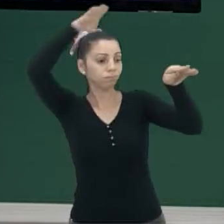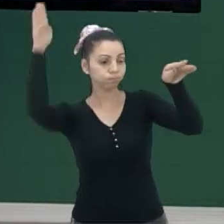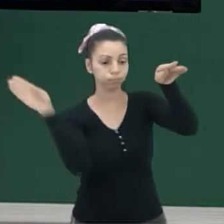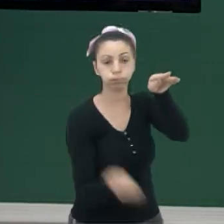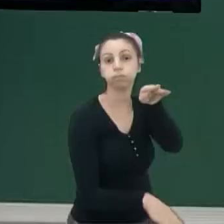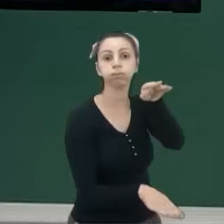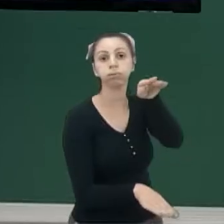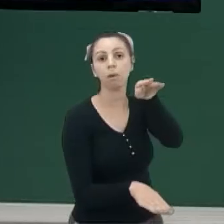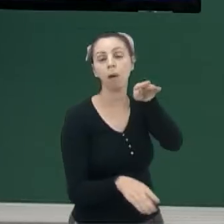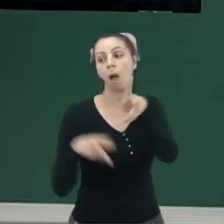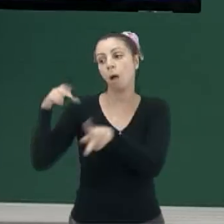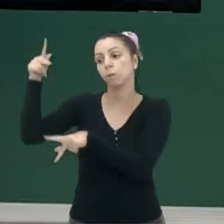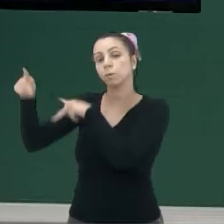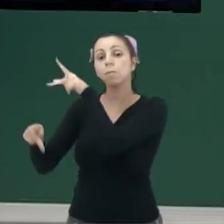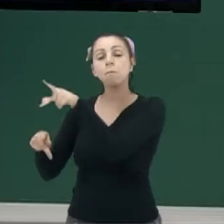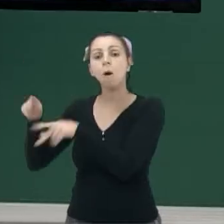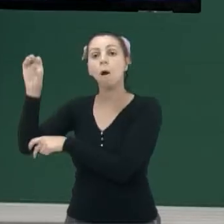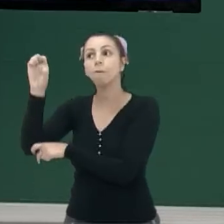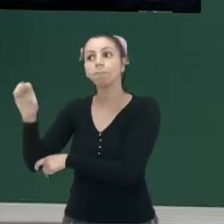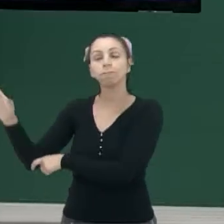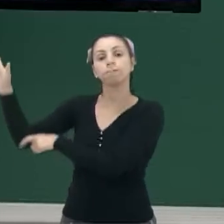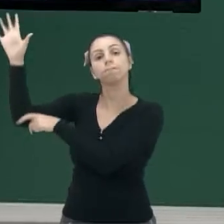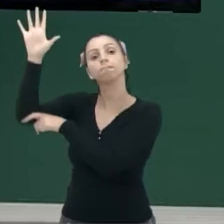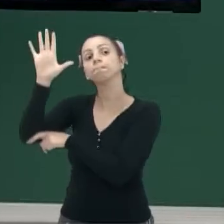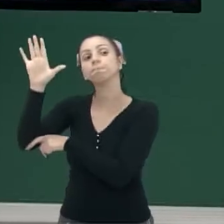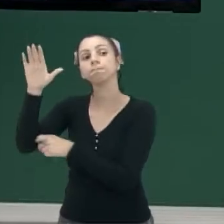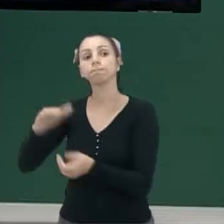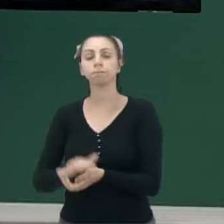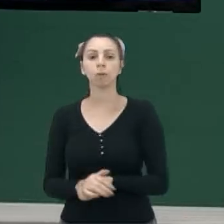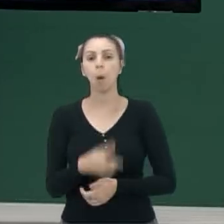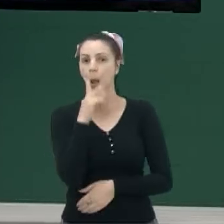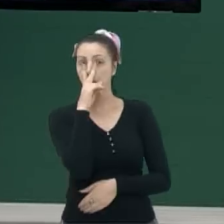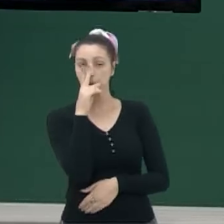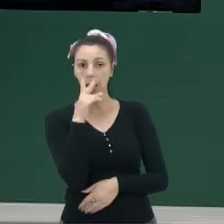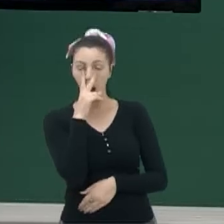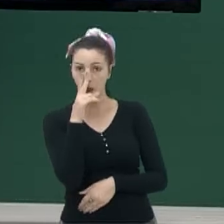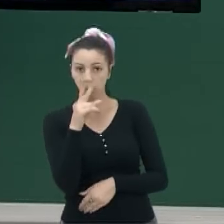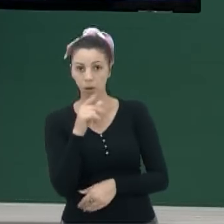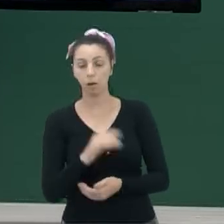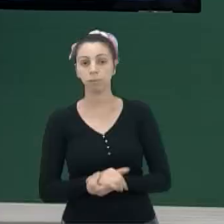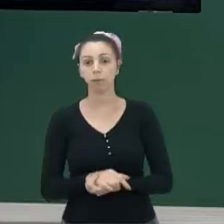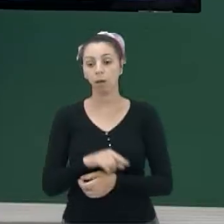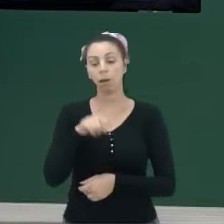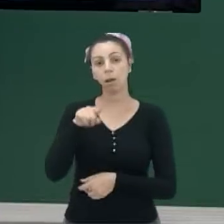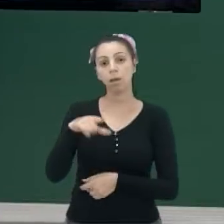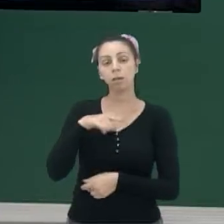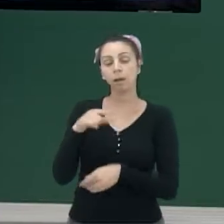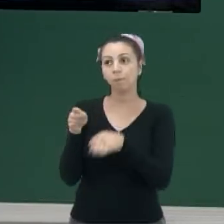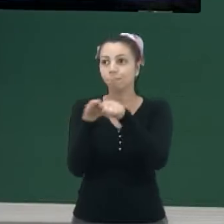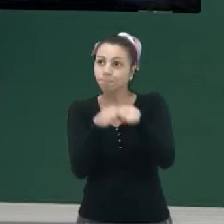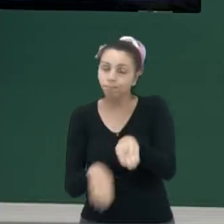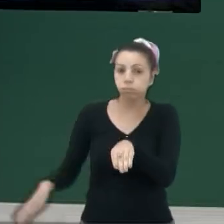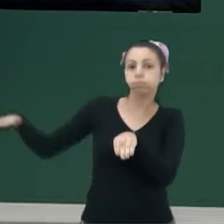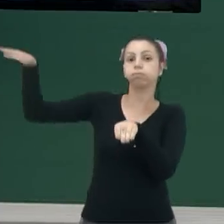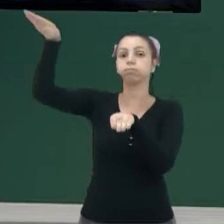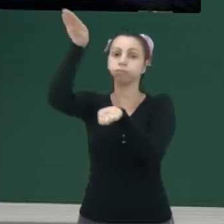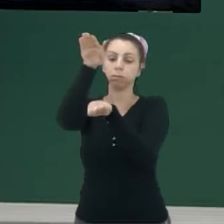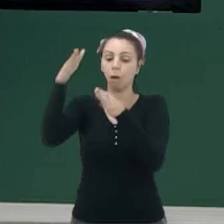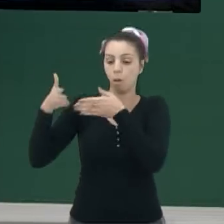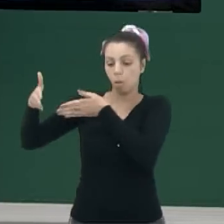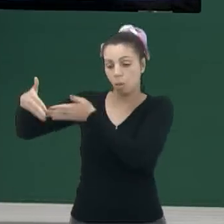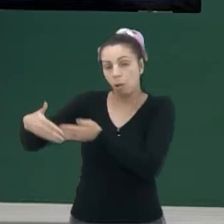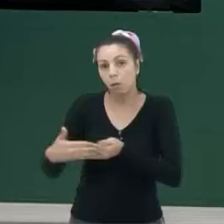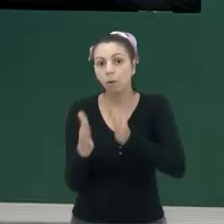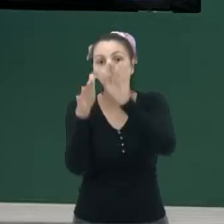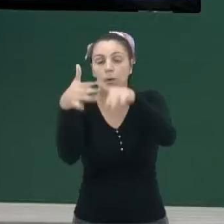povos europeus. Coisa de europeu, né? Então eles achavam que eles tinham a supremacia dos mares e eles